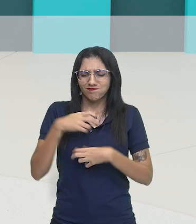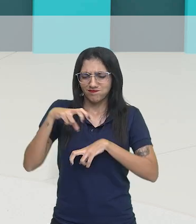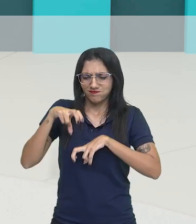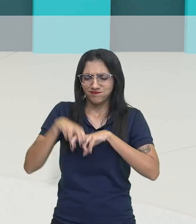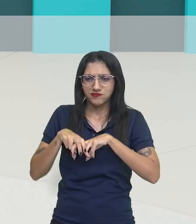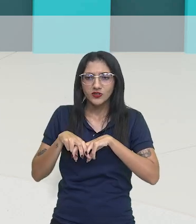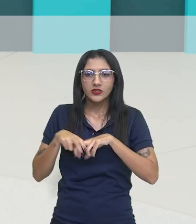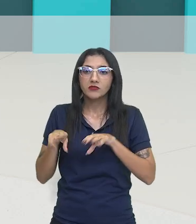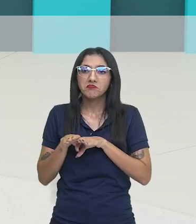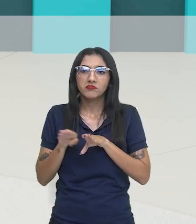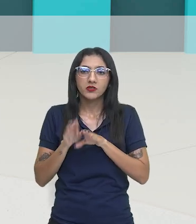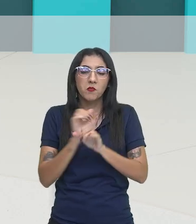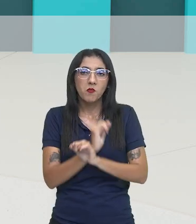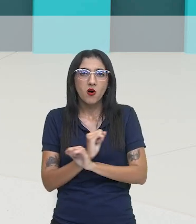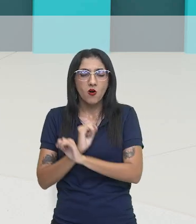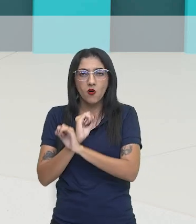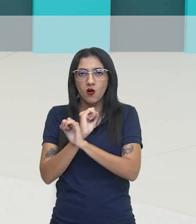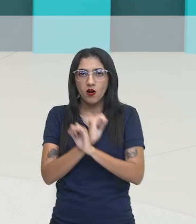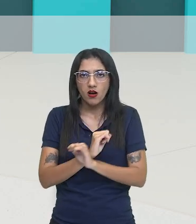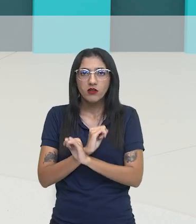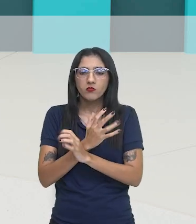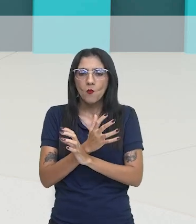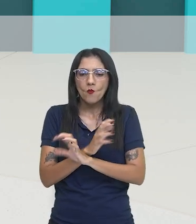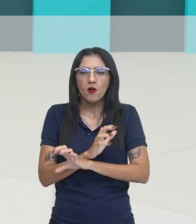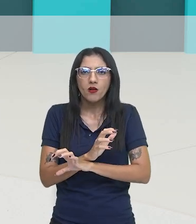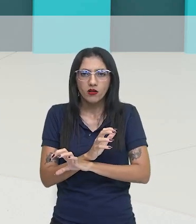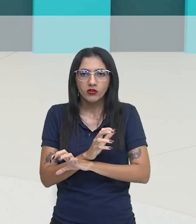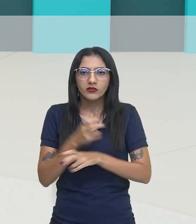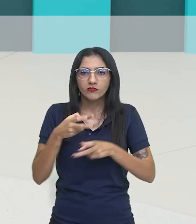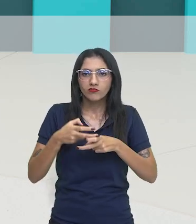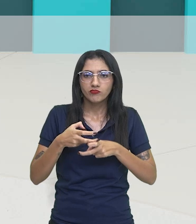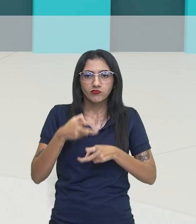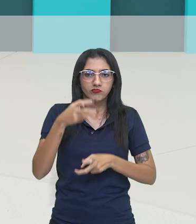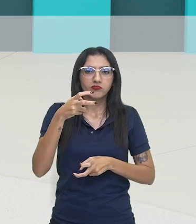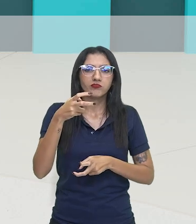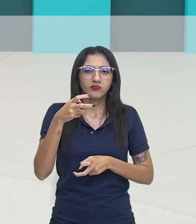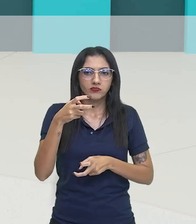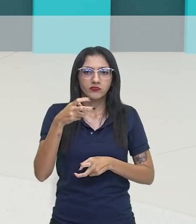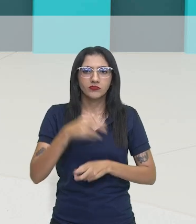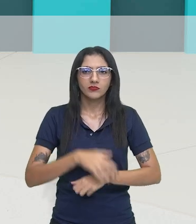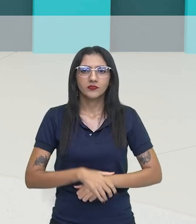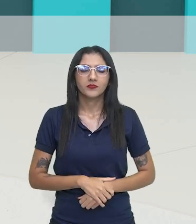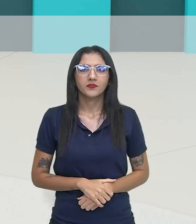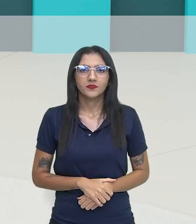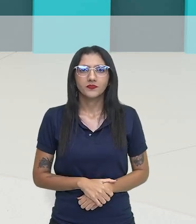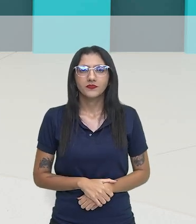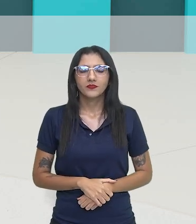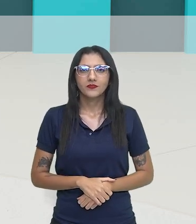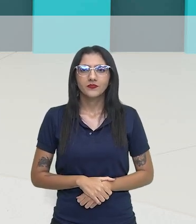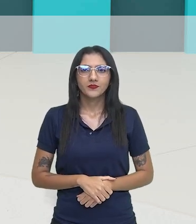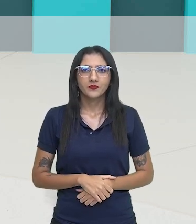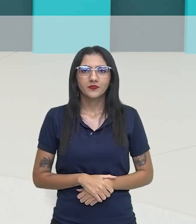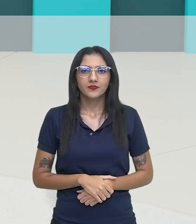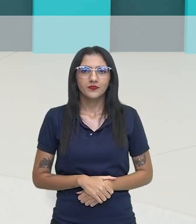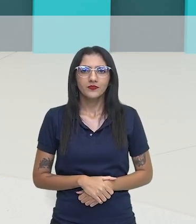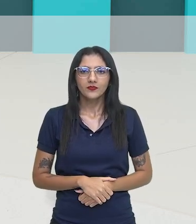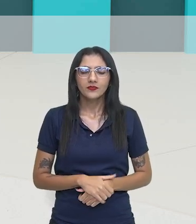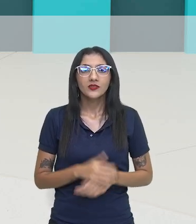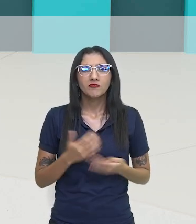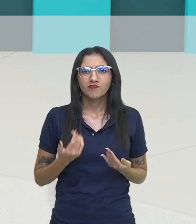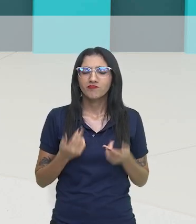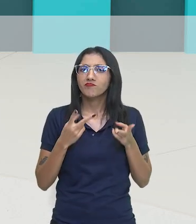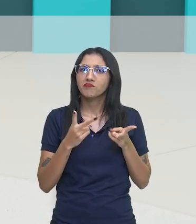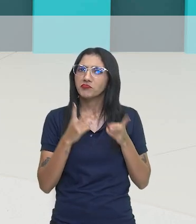também uma proteção para a região tão importante que é da nossa coluna lombar, ok? Então, vejam como